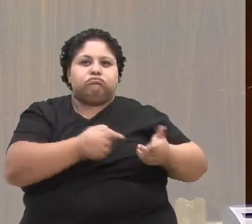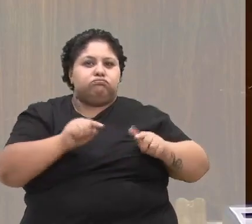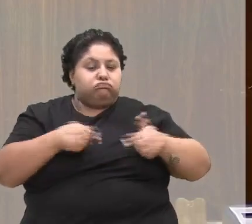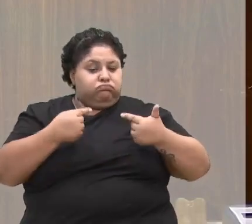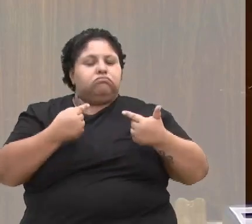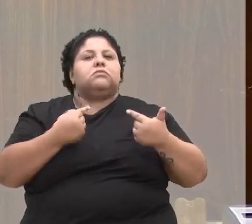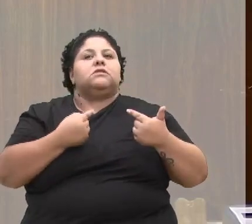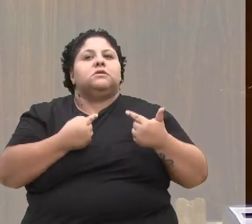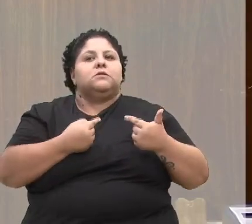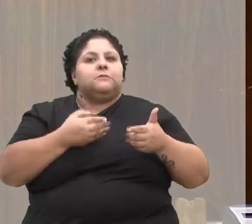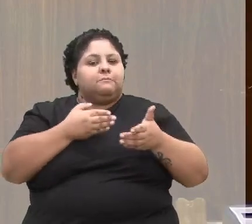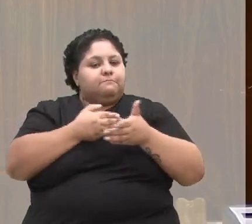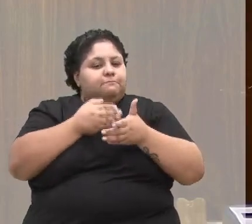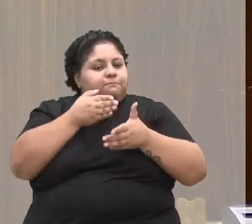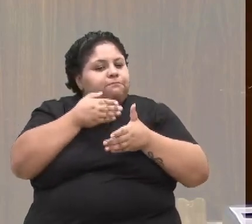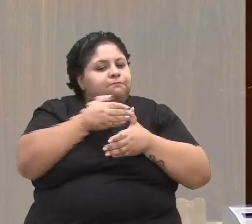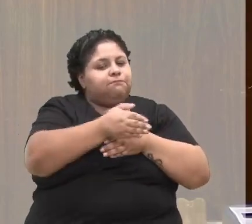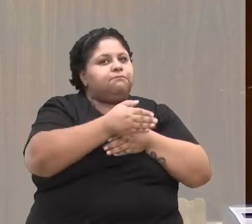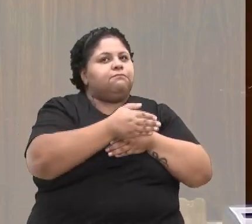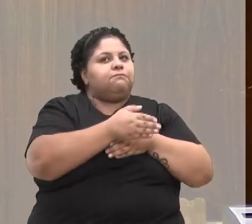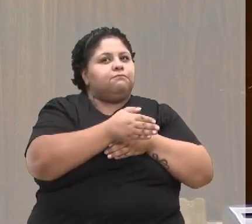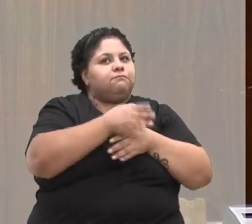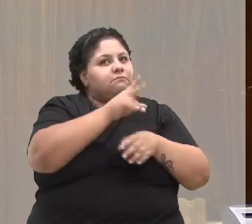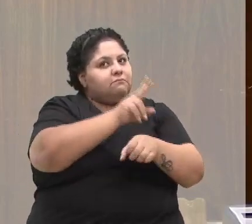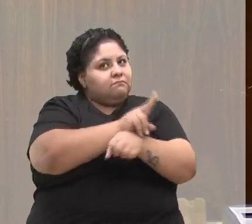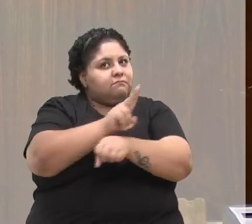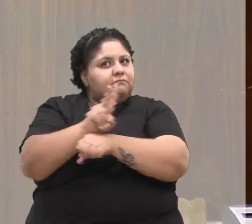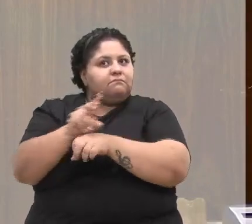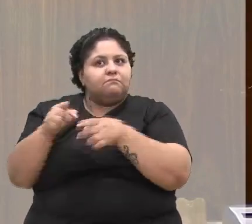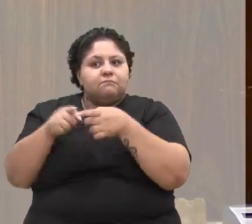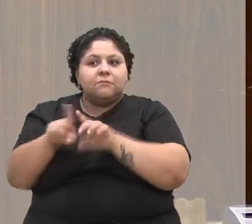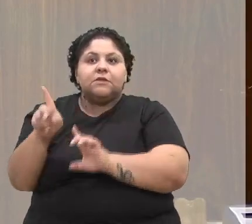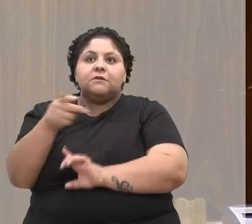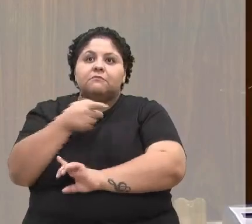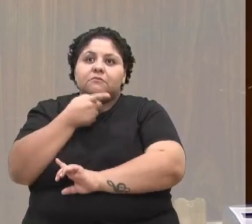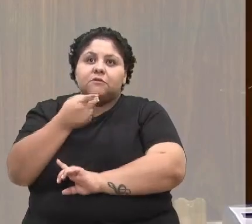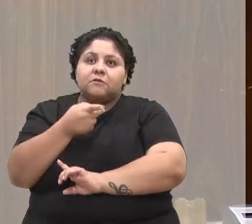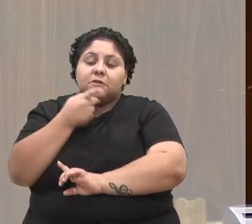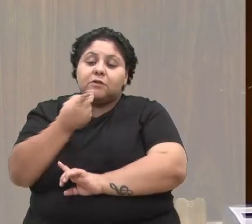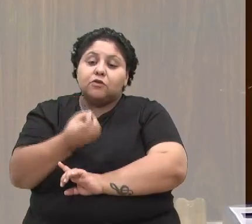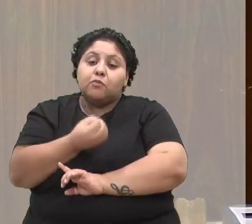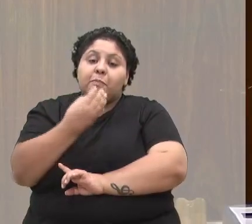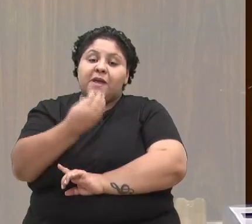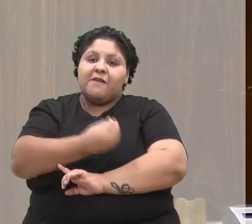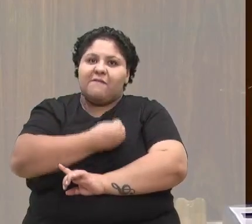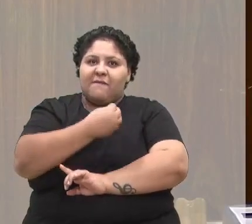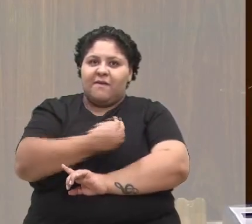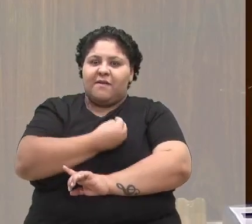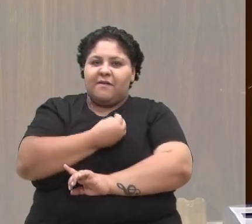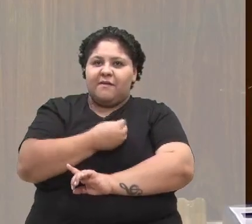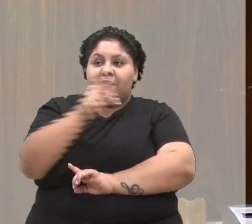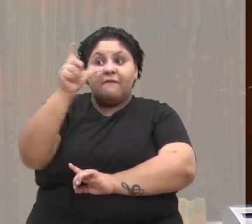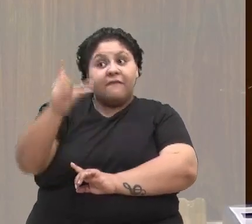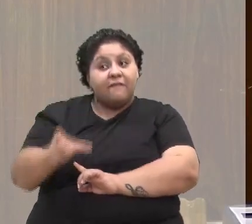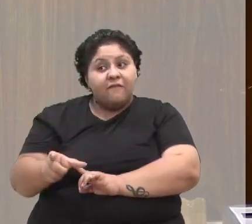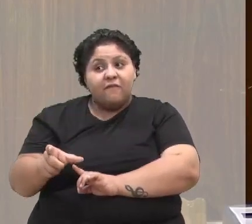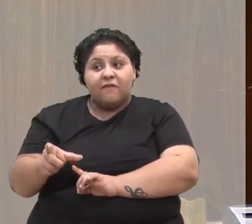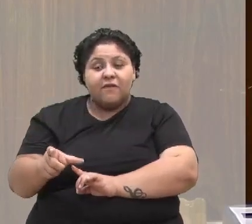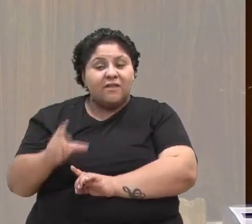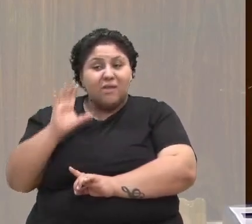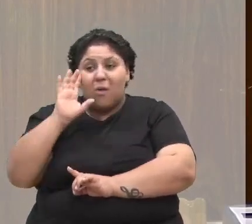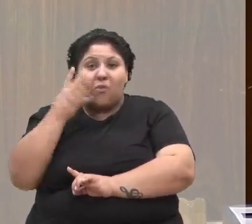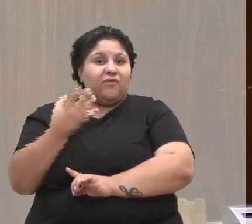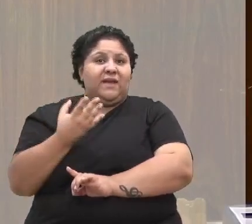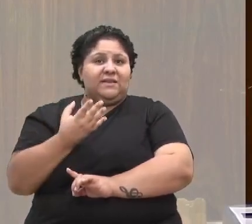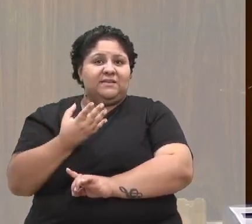de fato, ultrapassam a zeladoria, mas falam do bem viver dos moradores, e isso às vezes não ocorre,